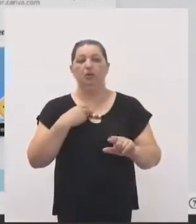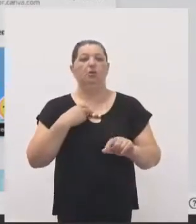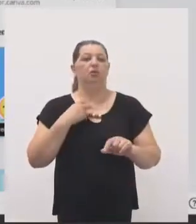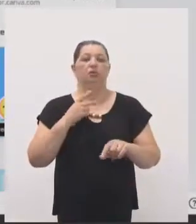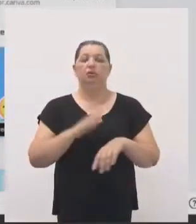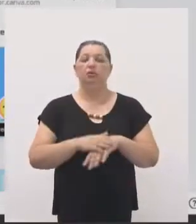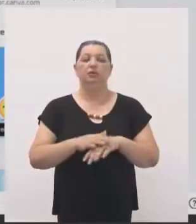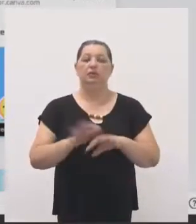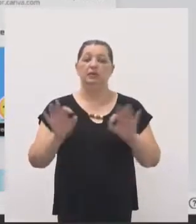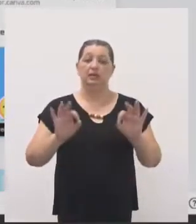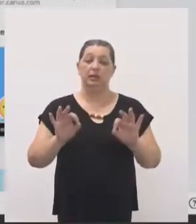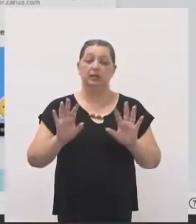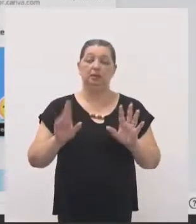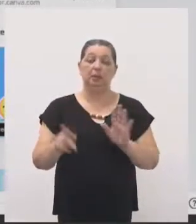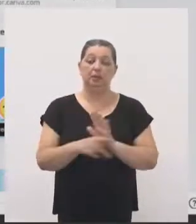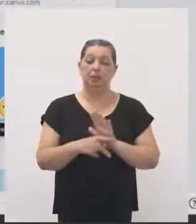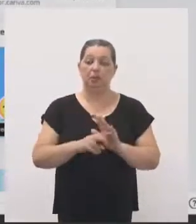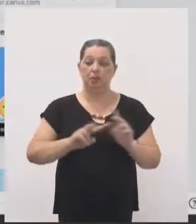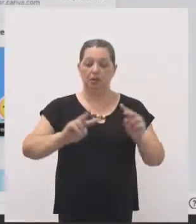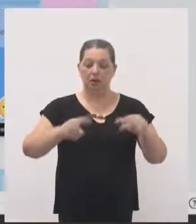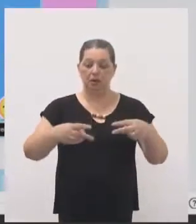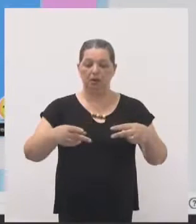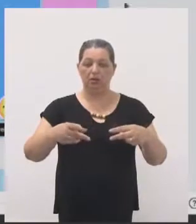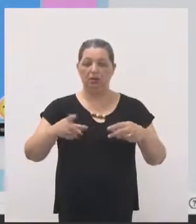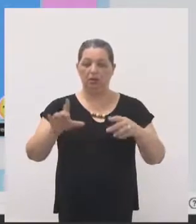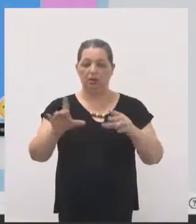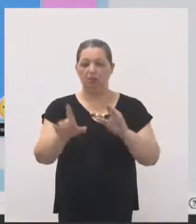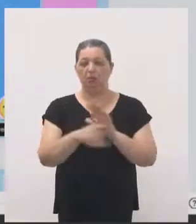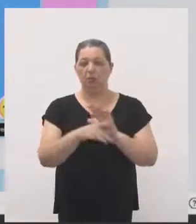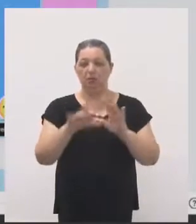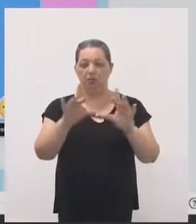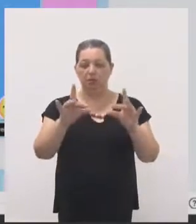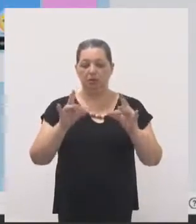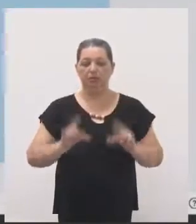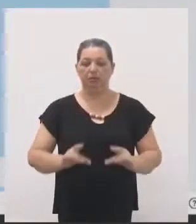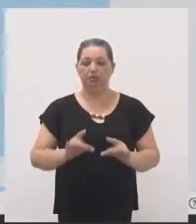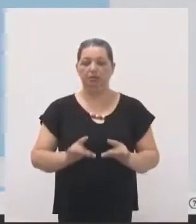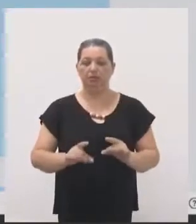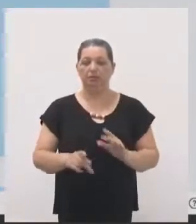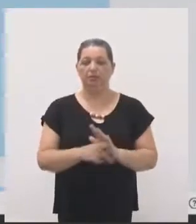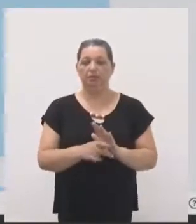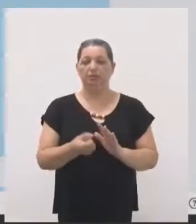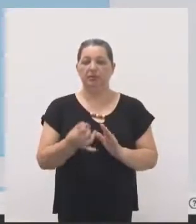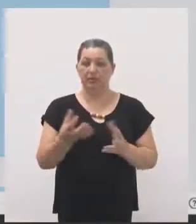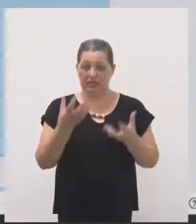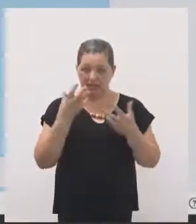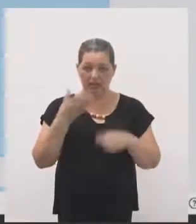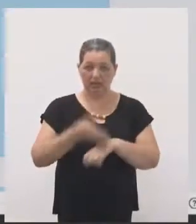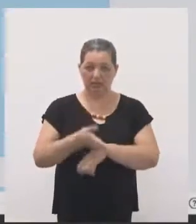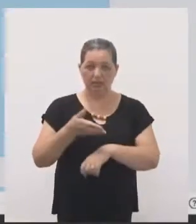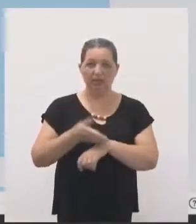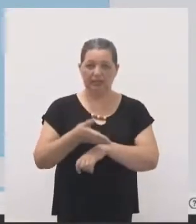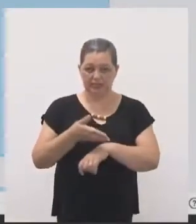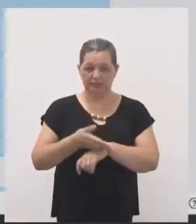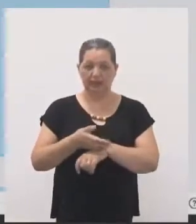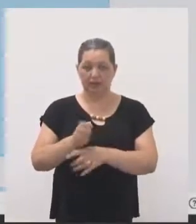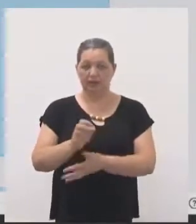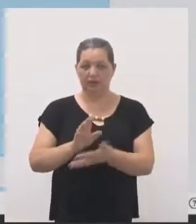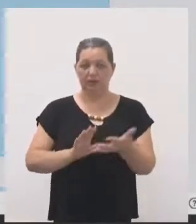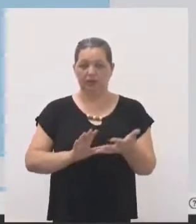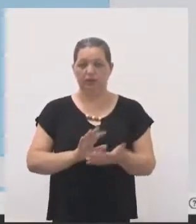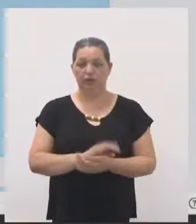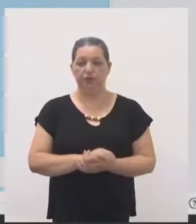link de edição, que é o que eu vou copiar, vou até colocar o código de barra aqui, caso alguém queira entrar e participar da